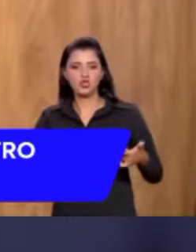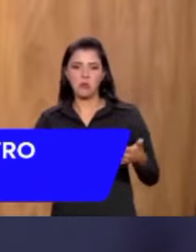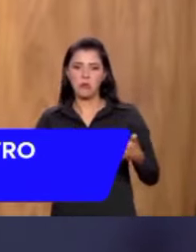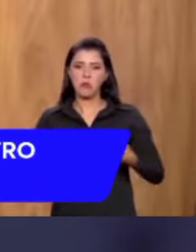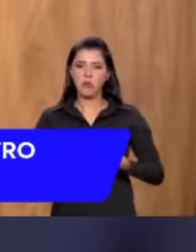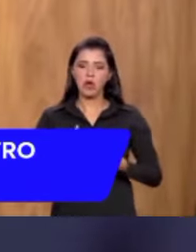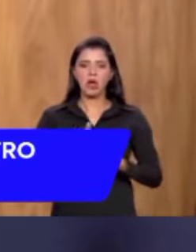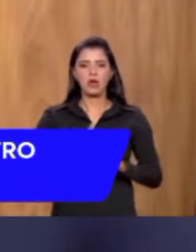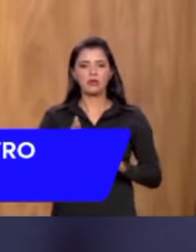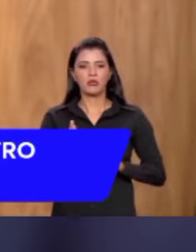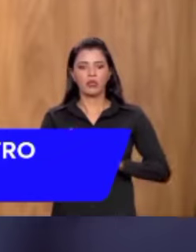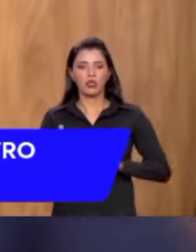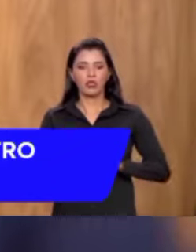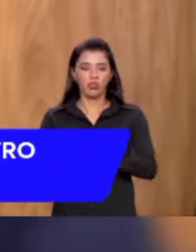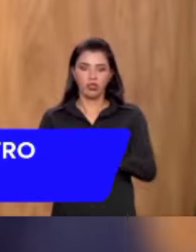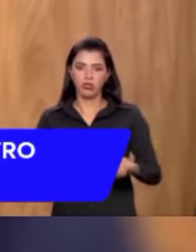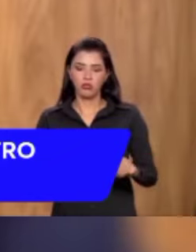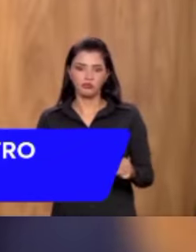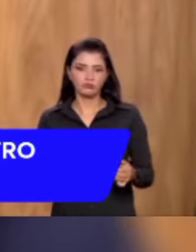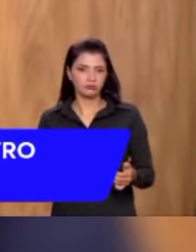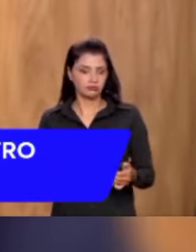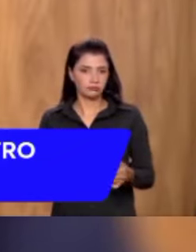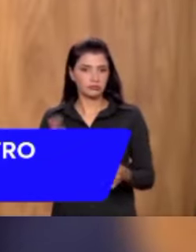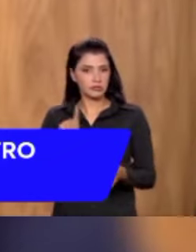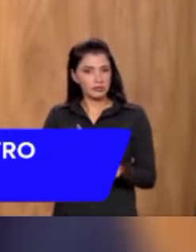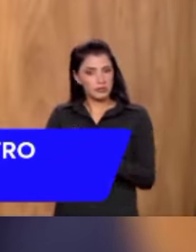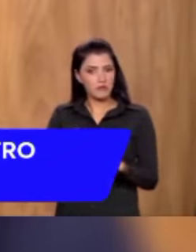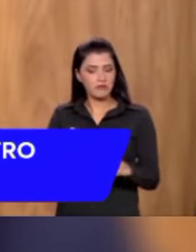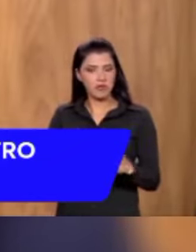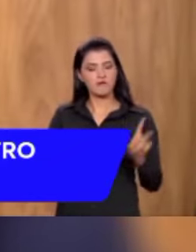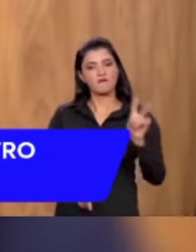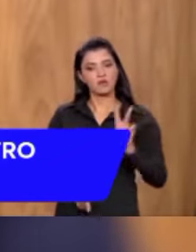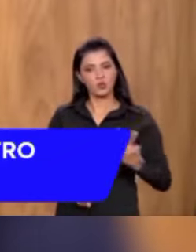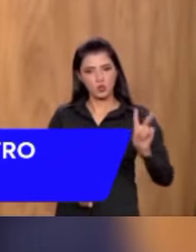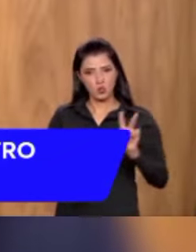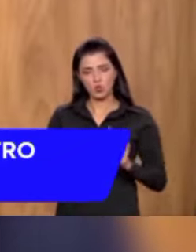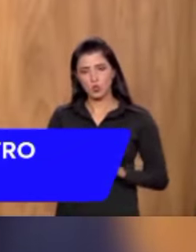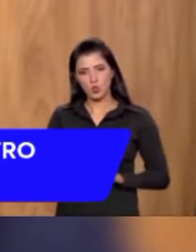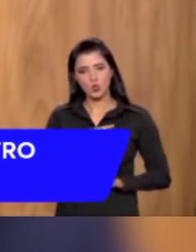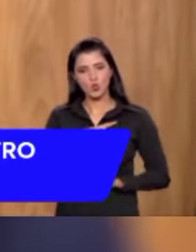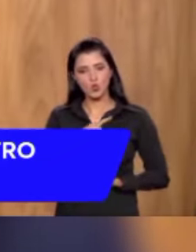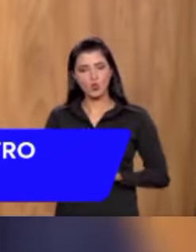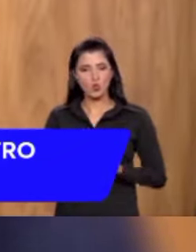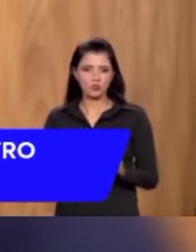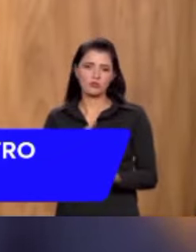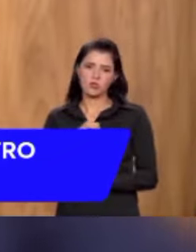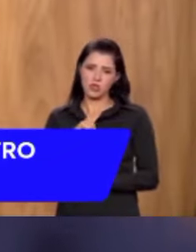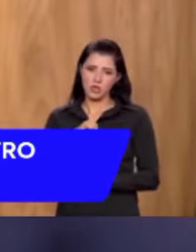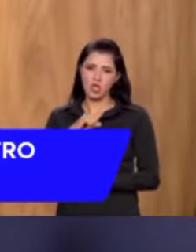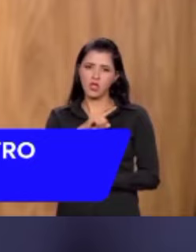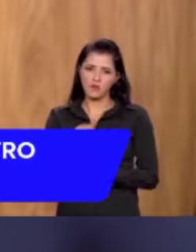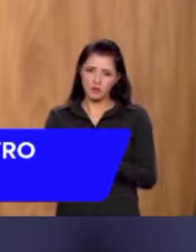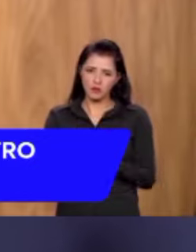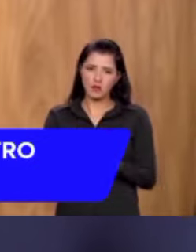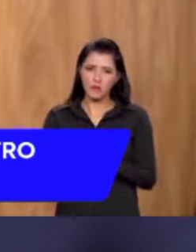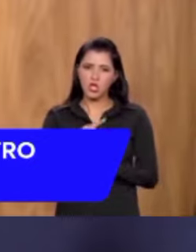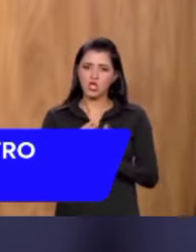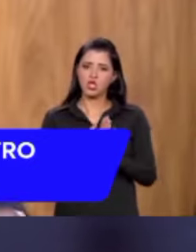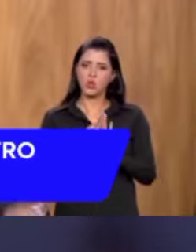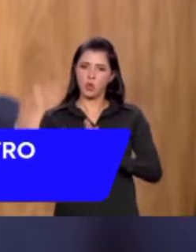subdividindo-as e atropelando-as. E a Venezuela extremista teve a aplicação desse